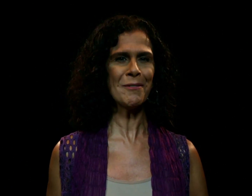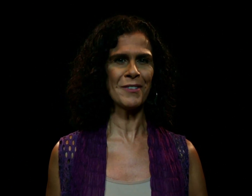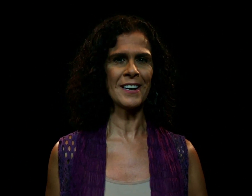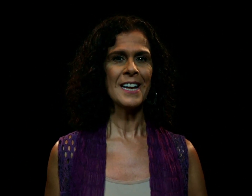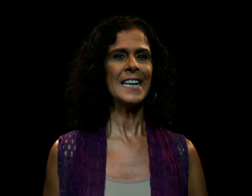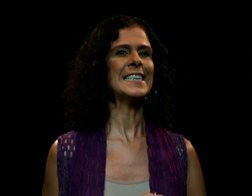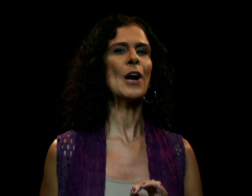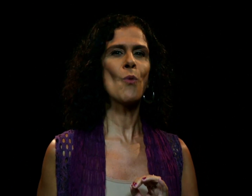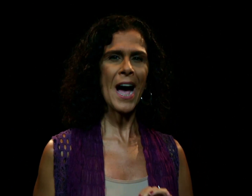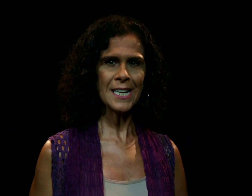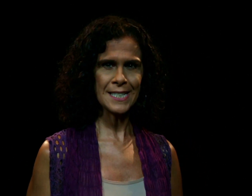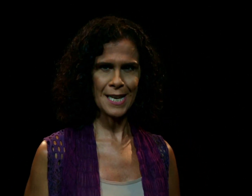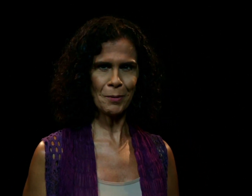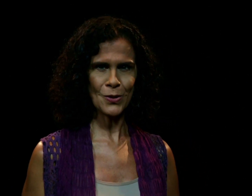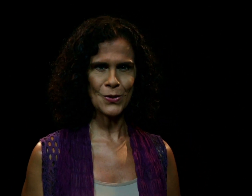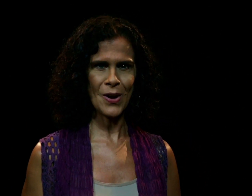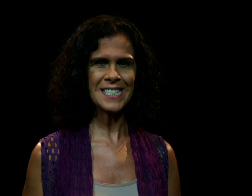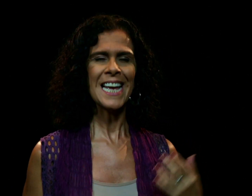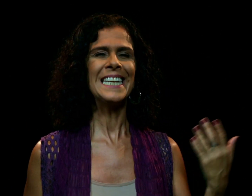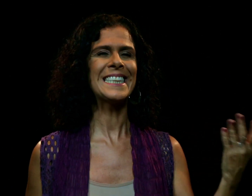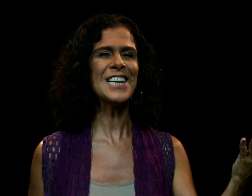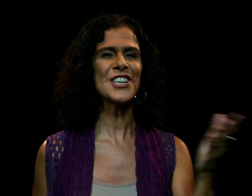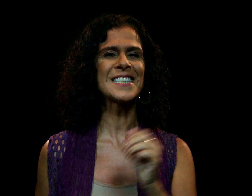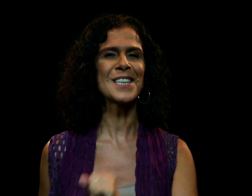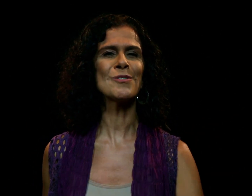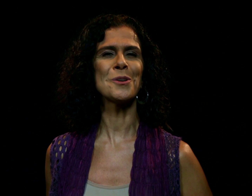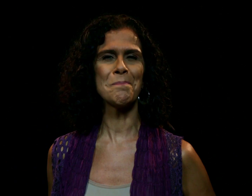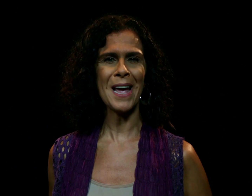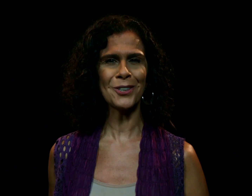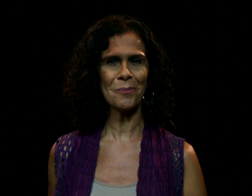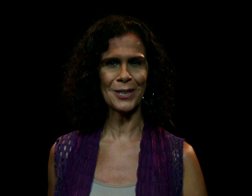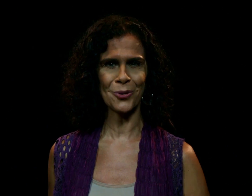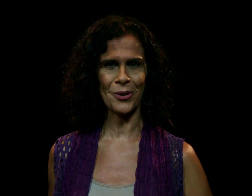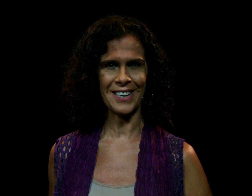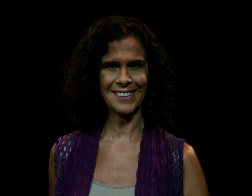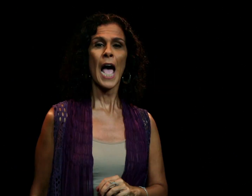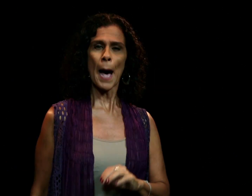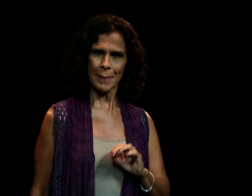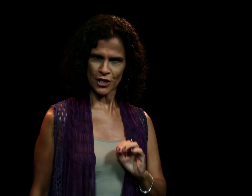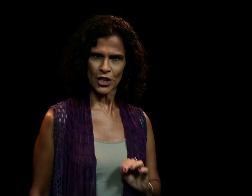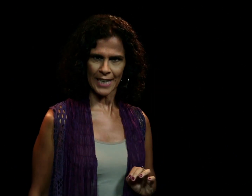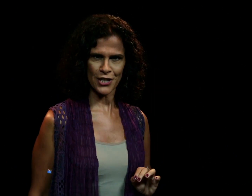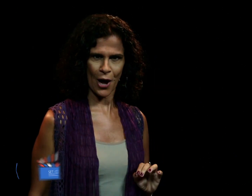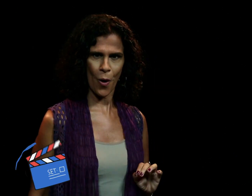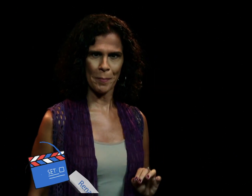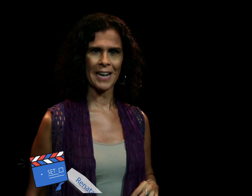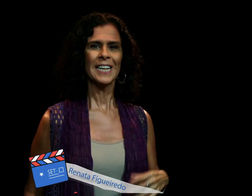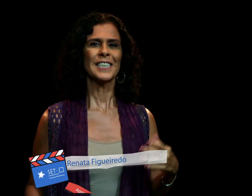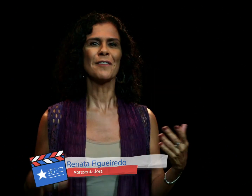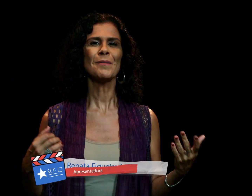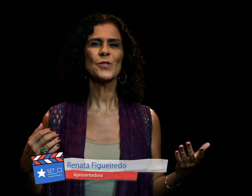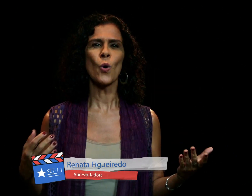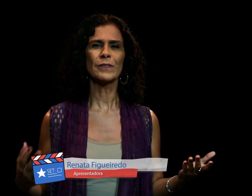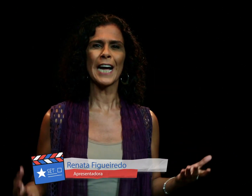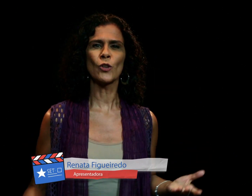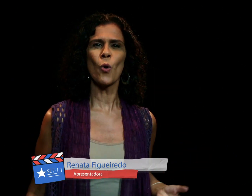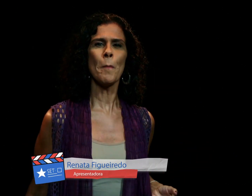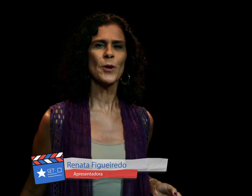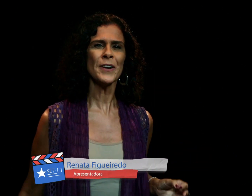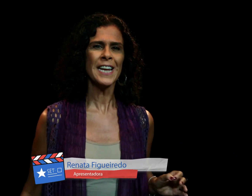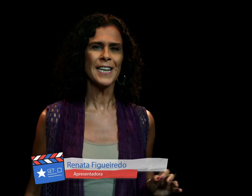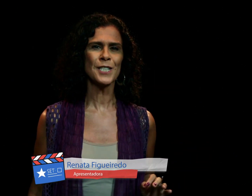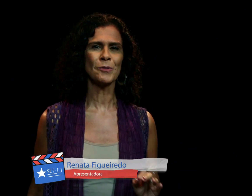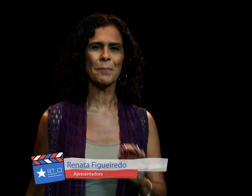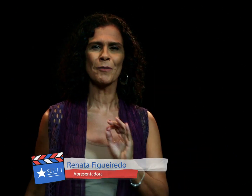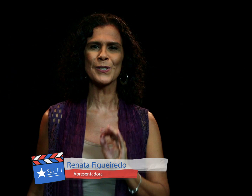Maranhão, Mavan, e da Guarnicê Produções e tem direção de Beto Matucci. A partir desta obra, travamos contato com